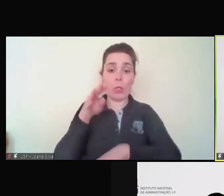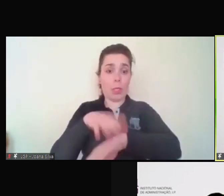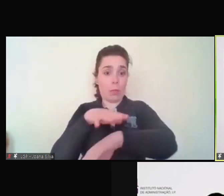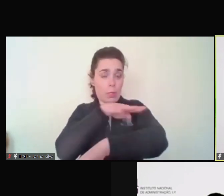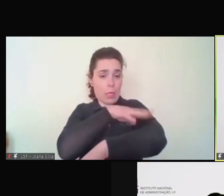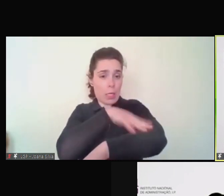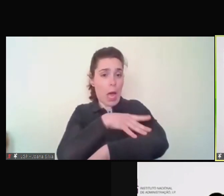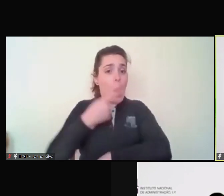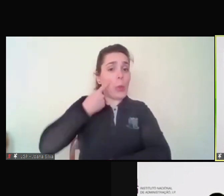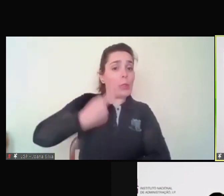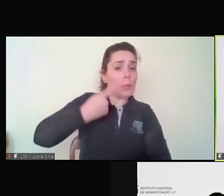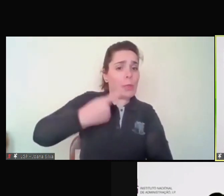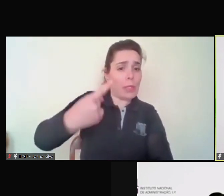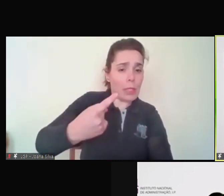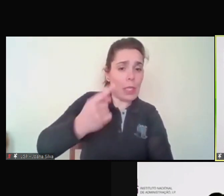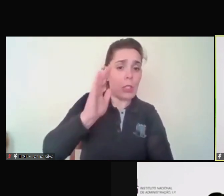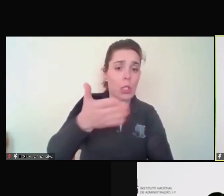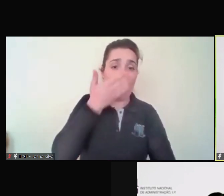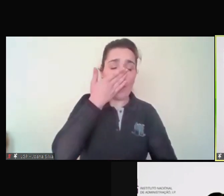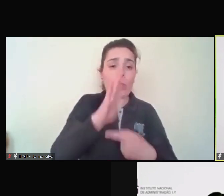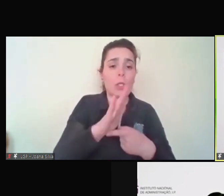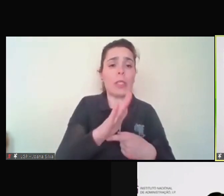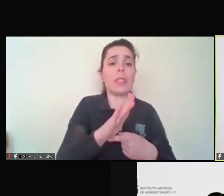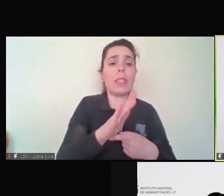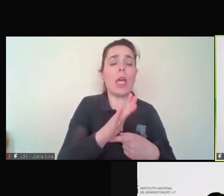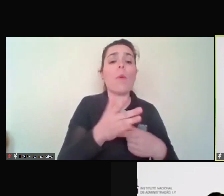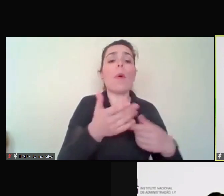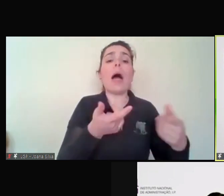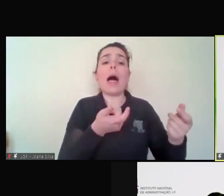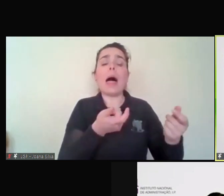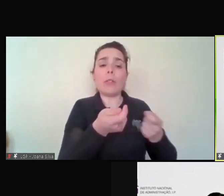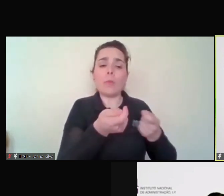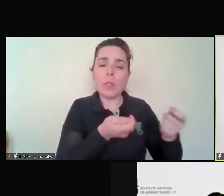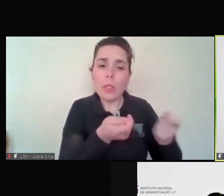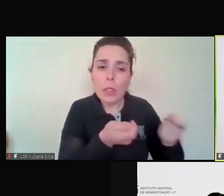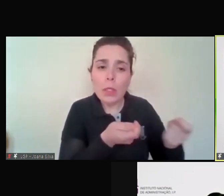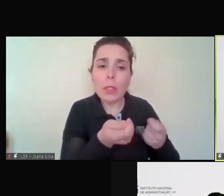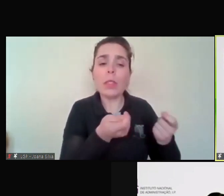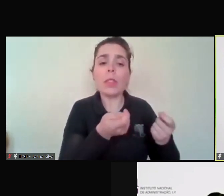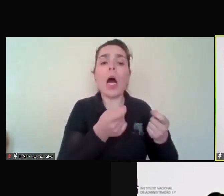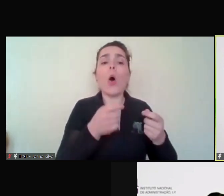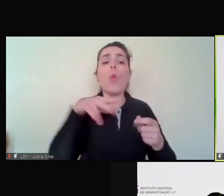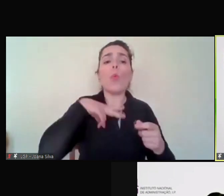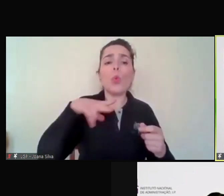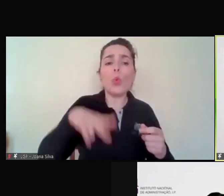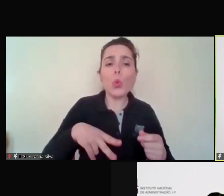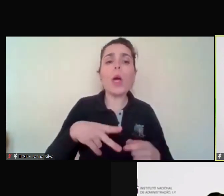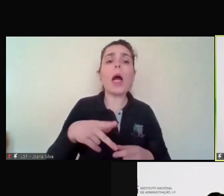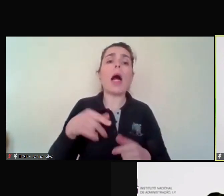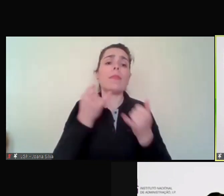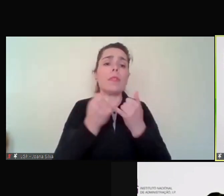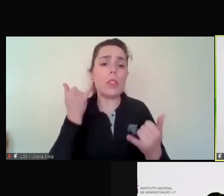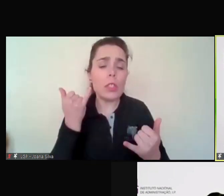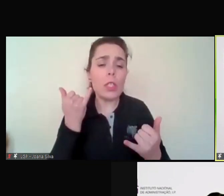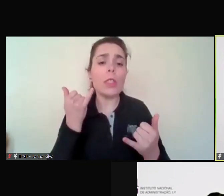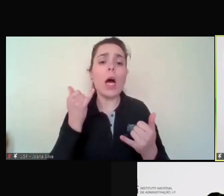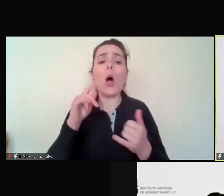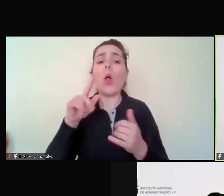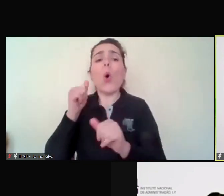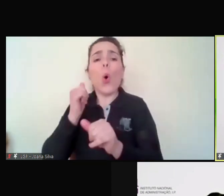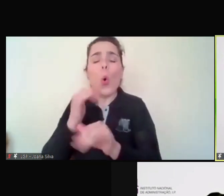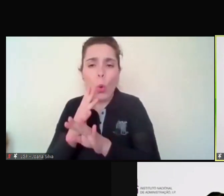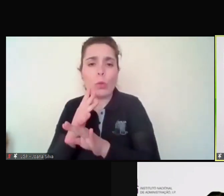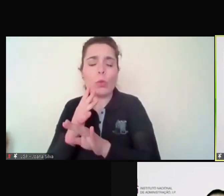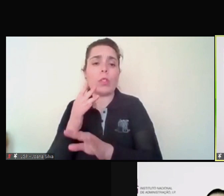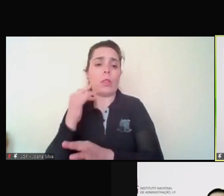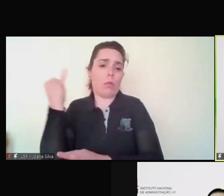especializadas nesta área, como a Agência para a Modernização Administrativa, a Portugal Digital ou o Centro Nacional de Cibersegurança, mas